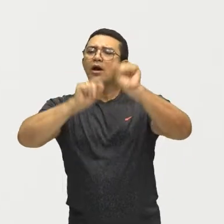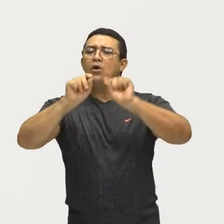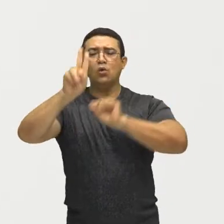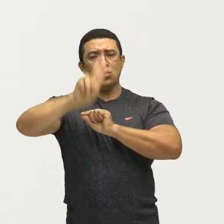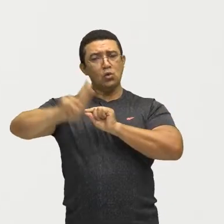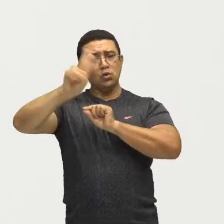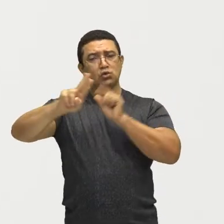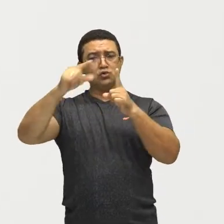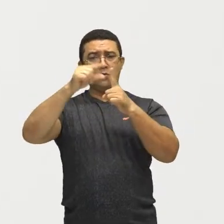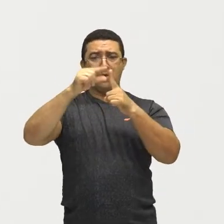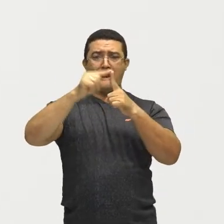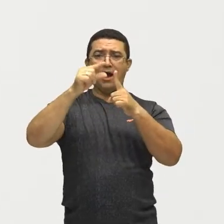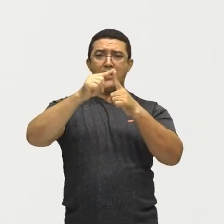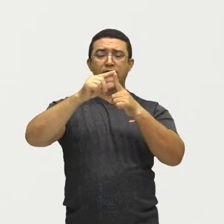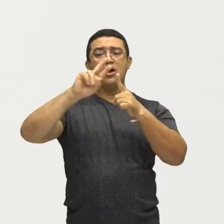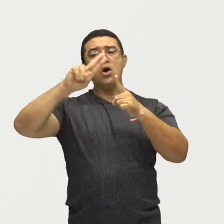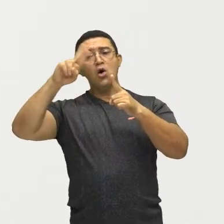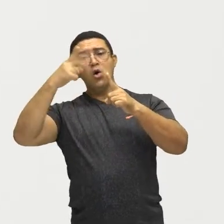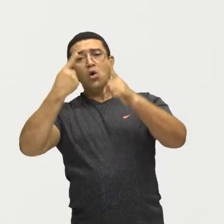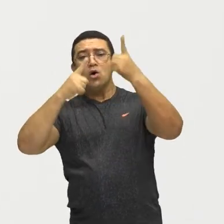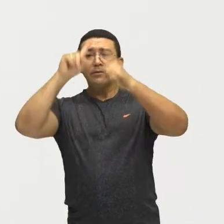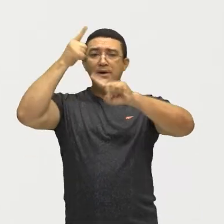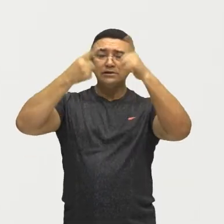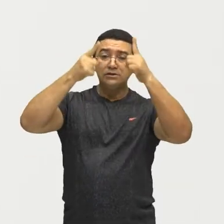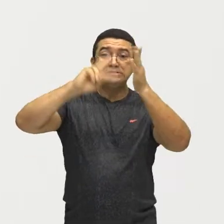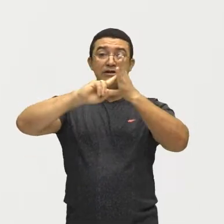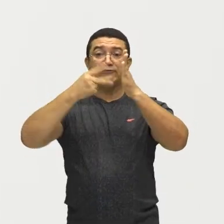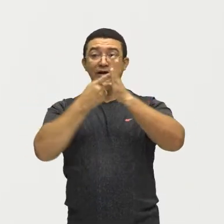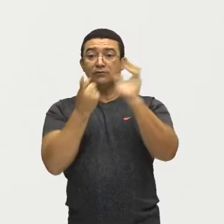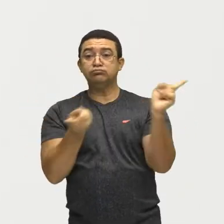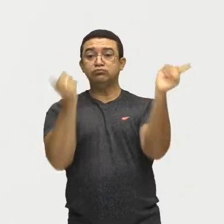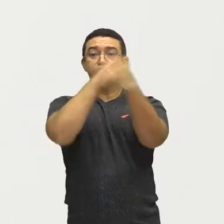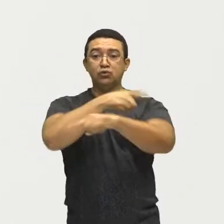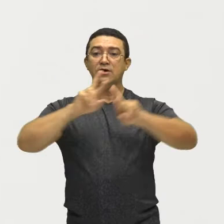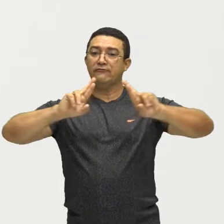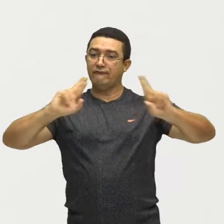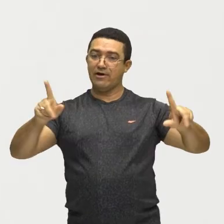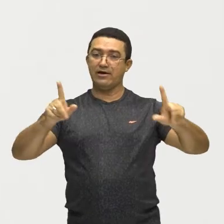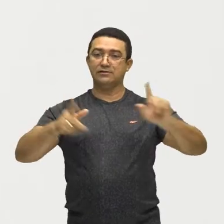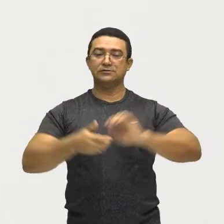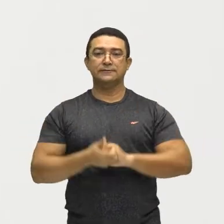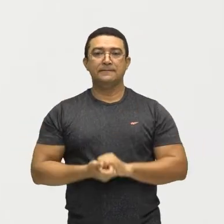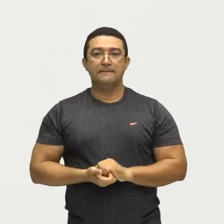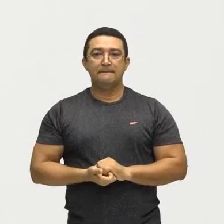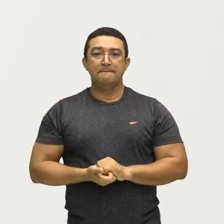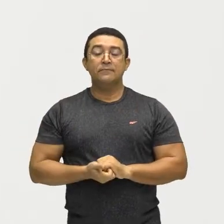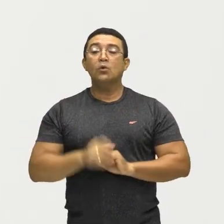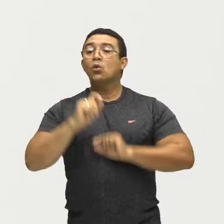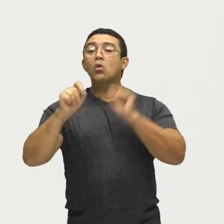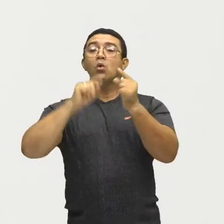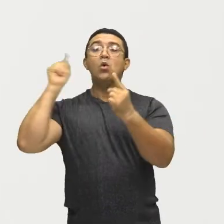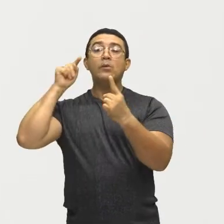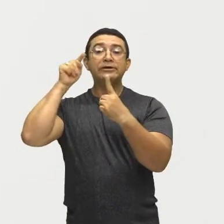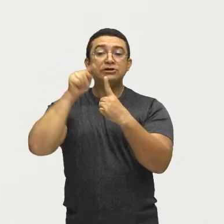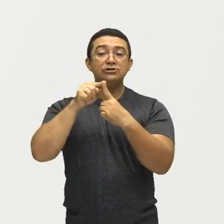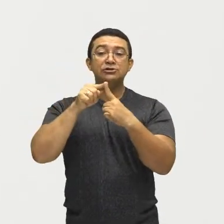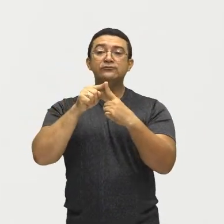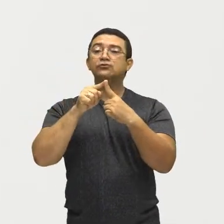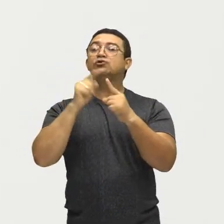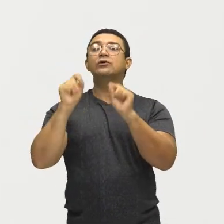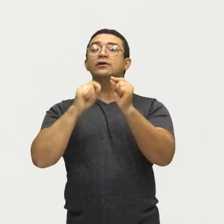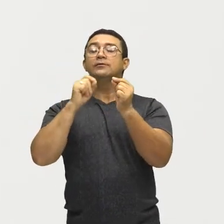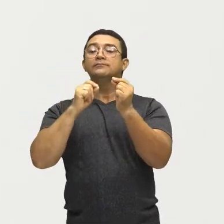expressões com significados opostos, com a intenção de realçar a